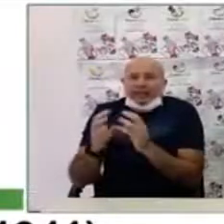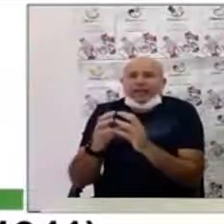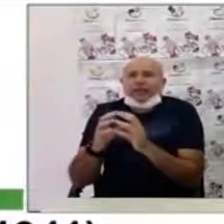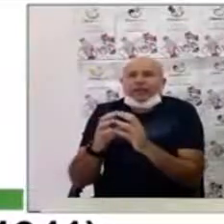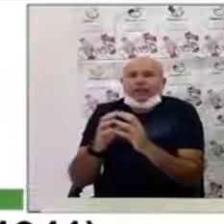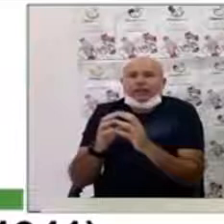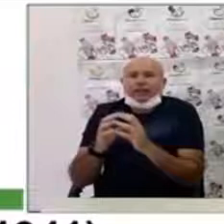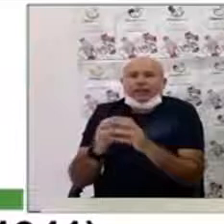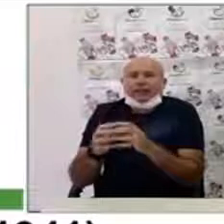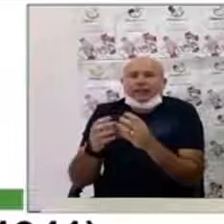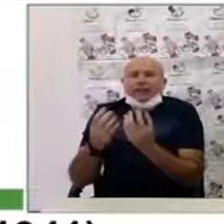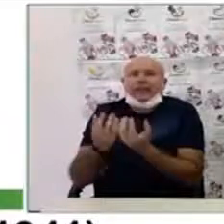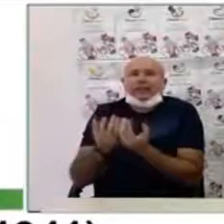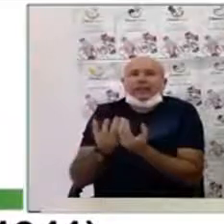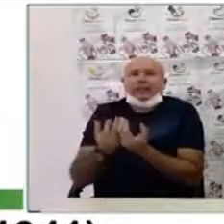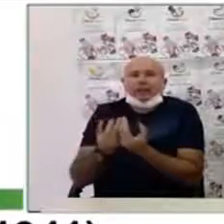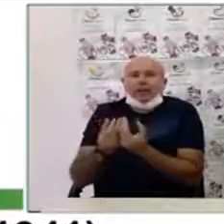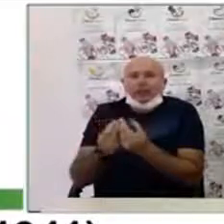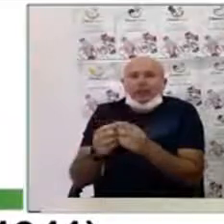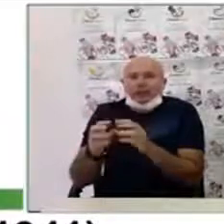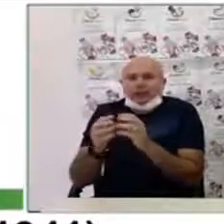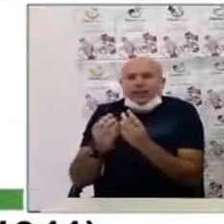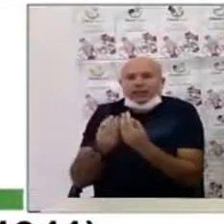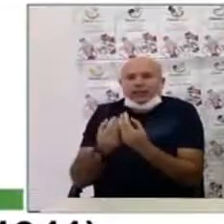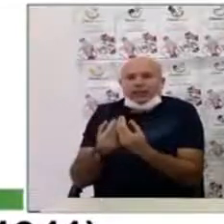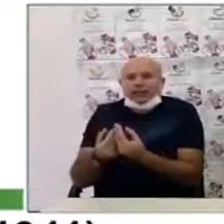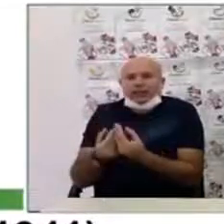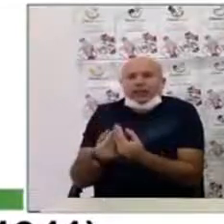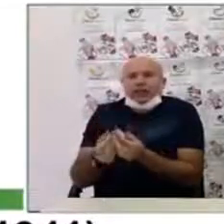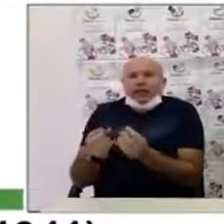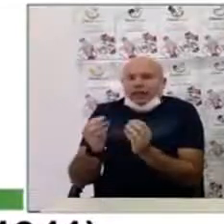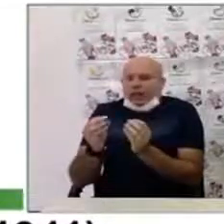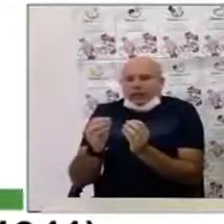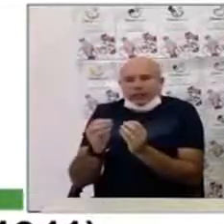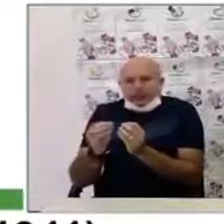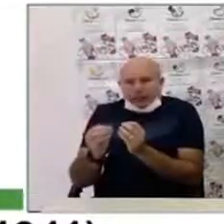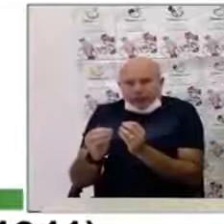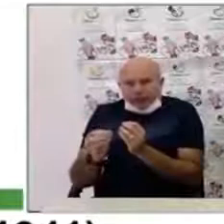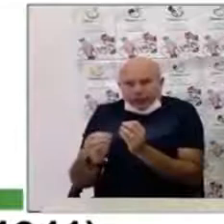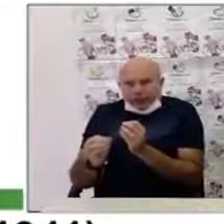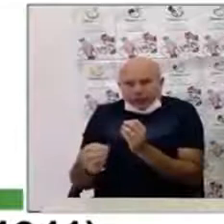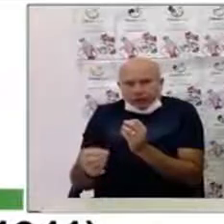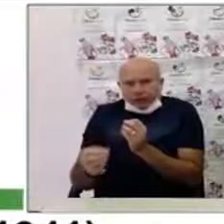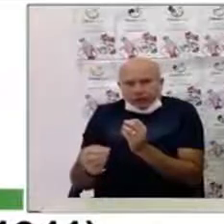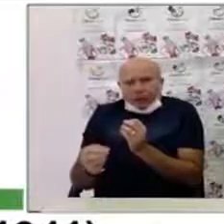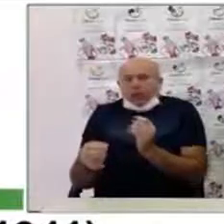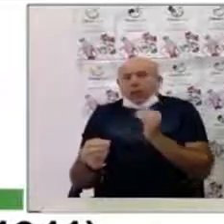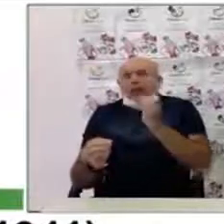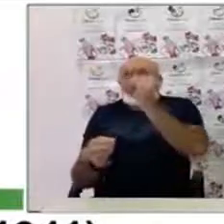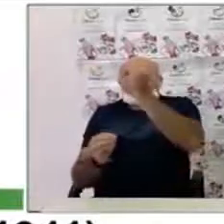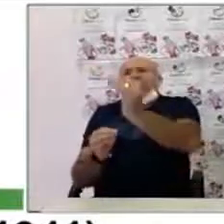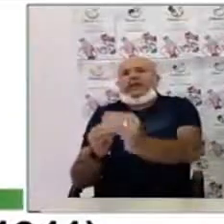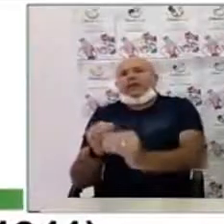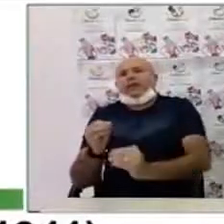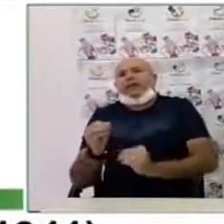Cada região dessa tem uma característica própria, ou tem suas características. Uma região central chamada de núcleo e uma